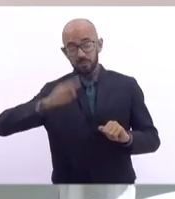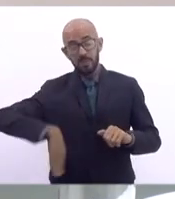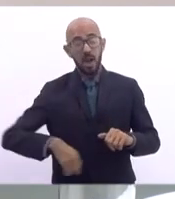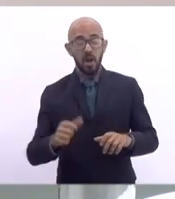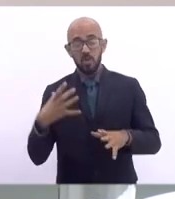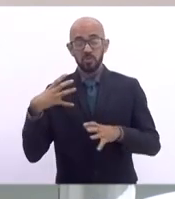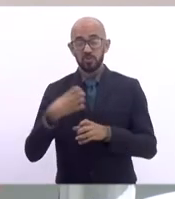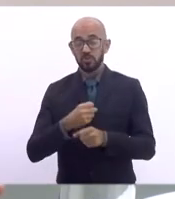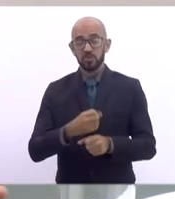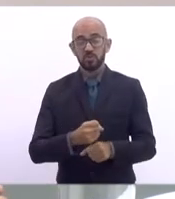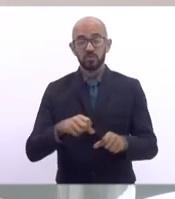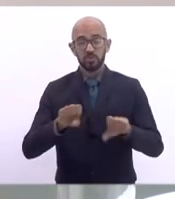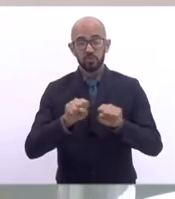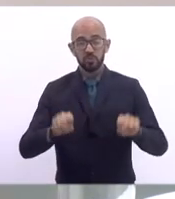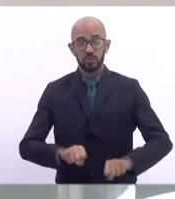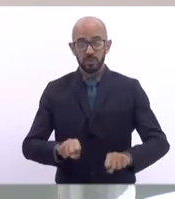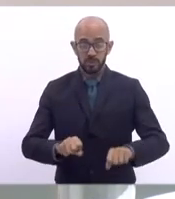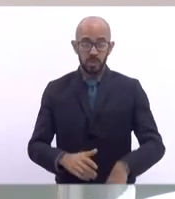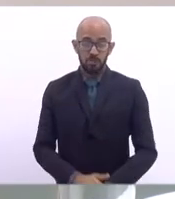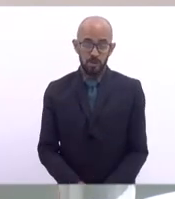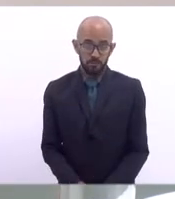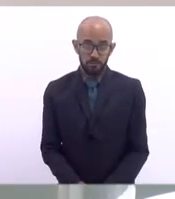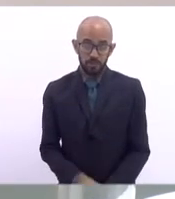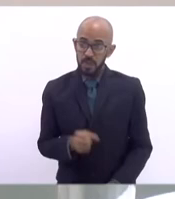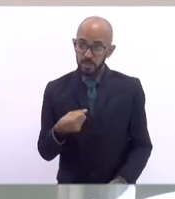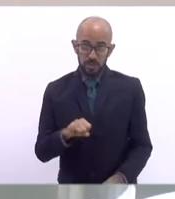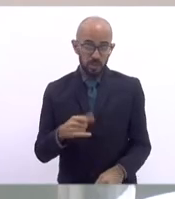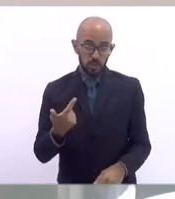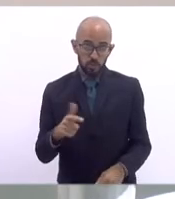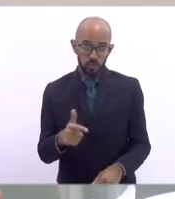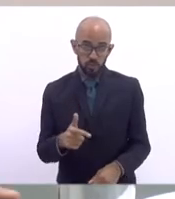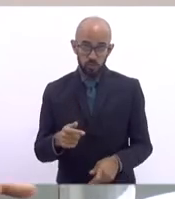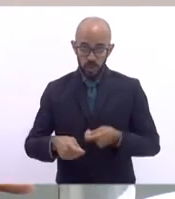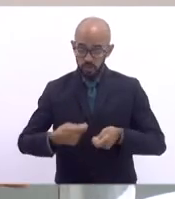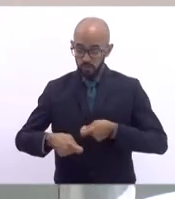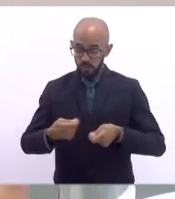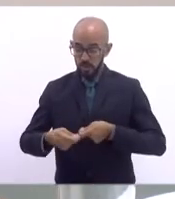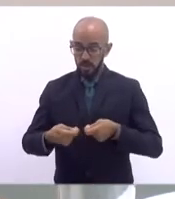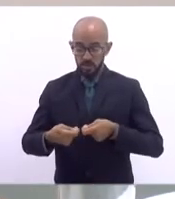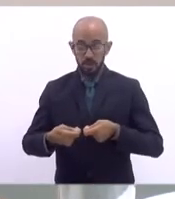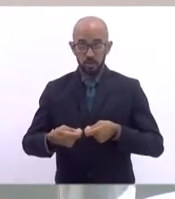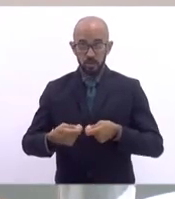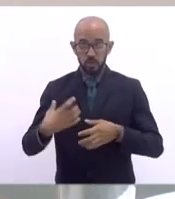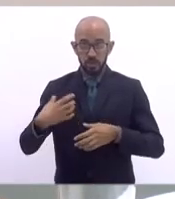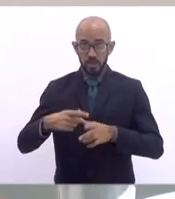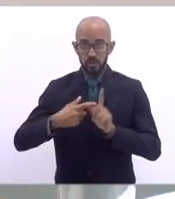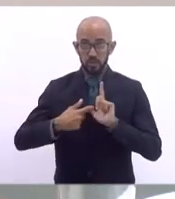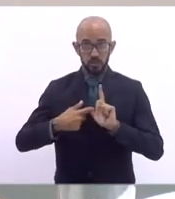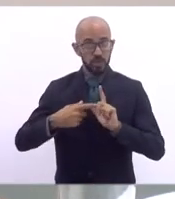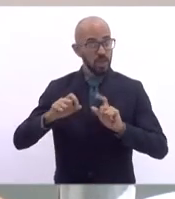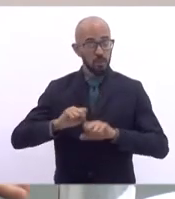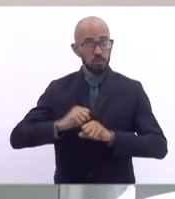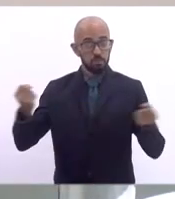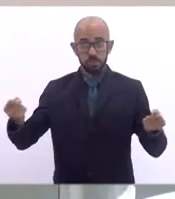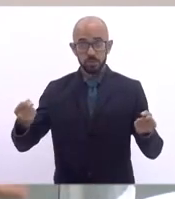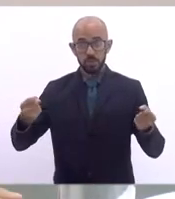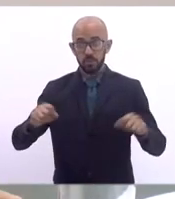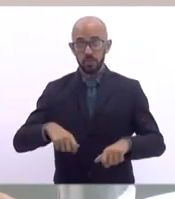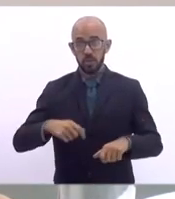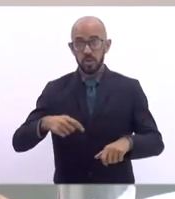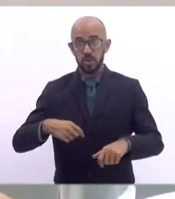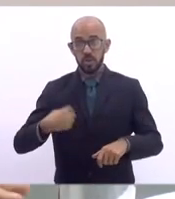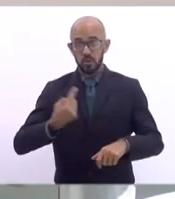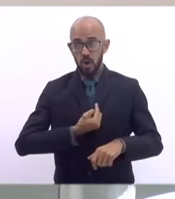se a gente não tiver atuação da dívida não tem equação do regime a gente está